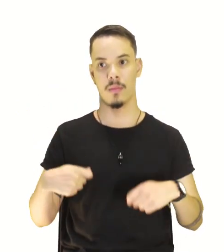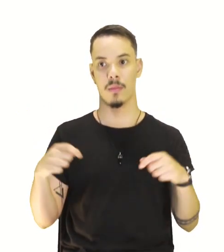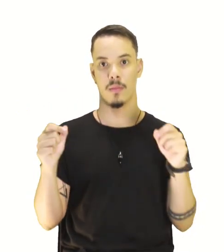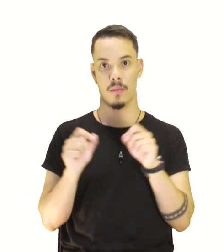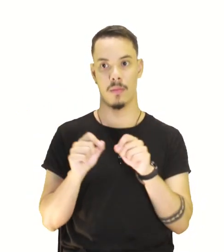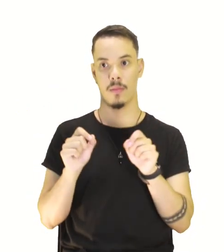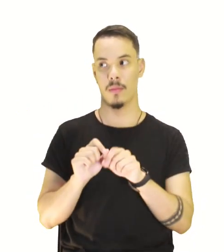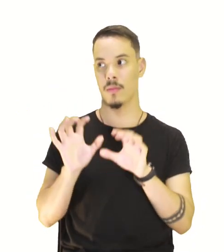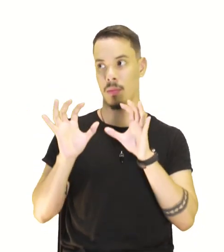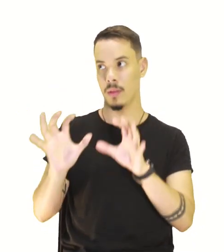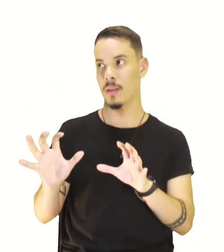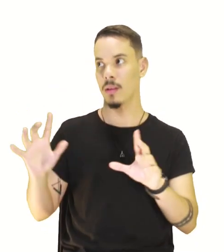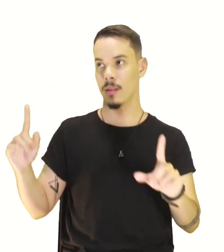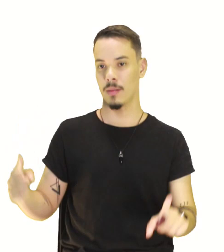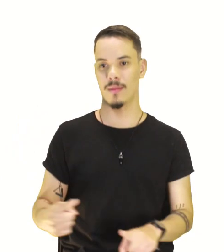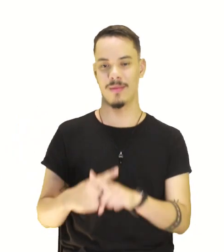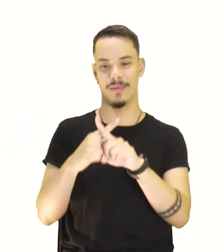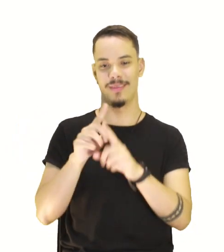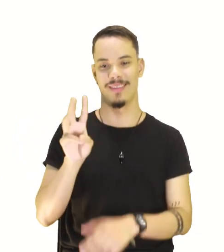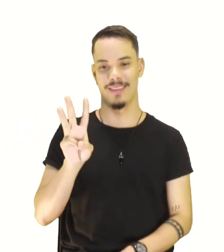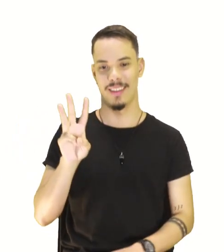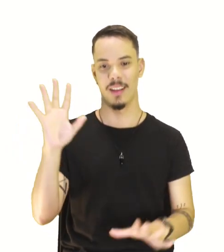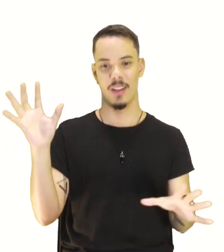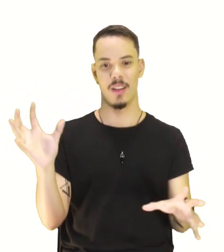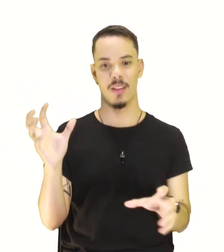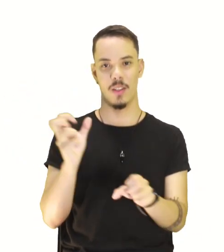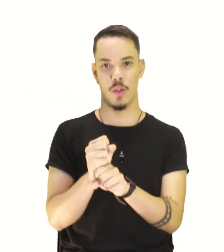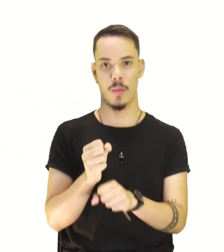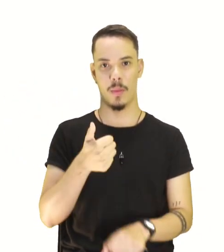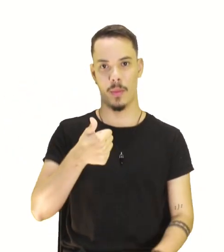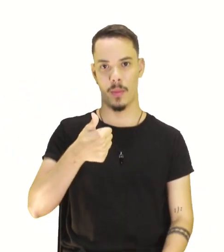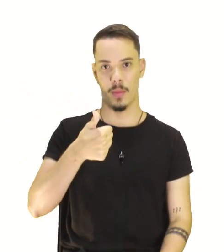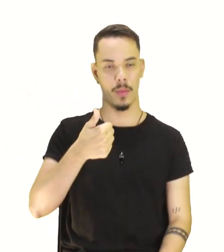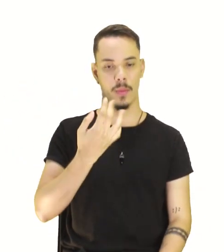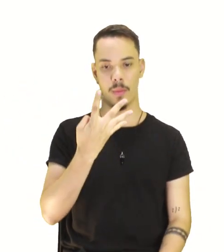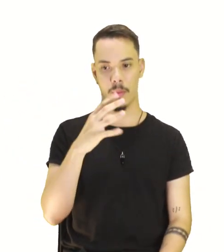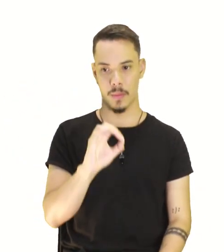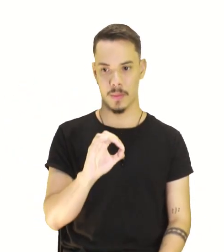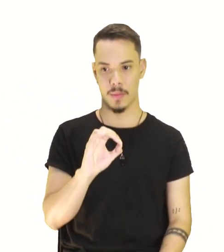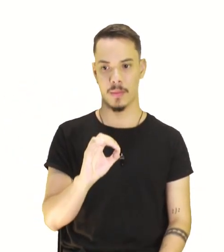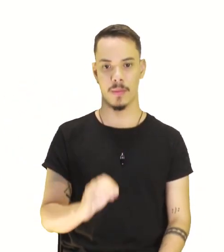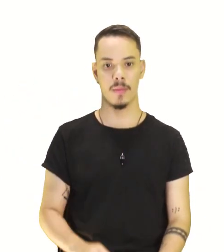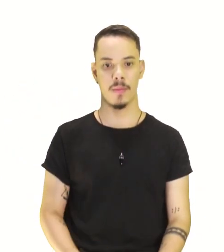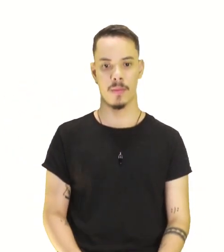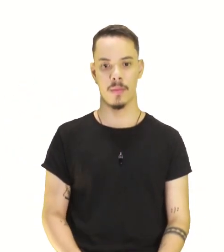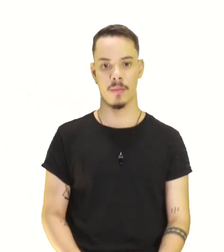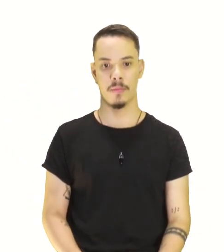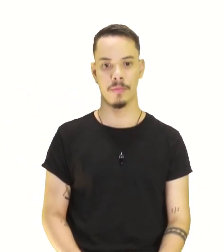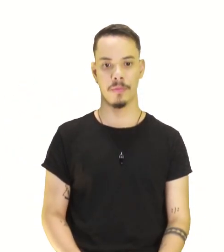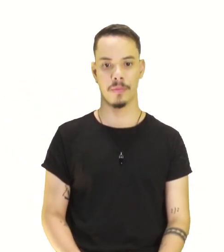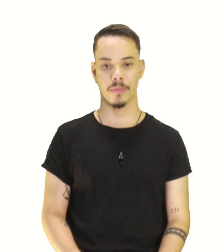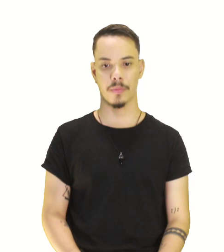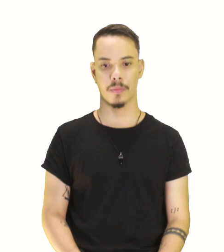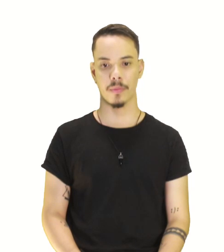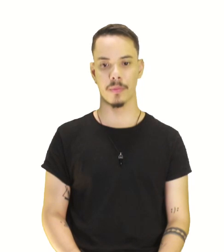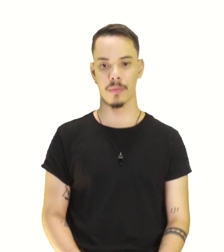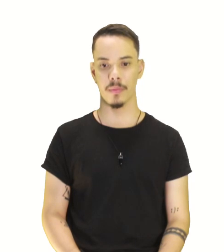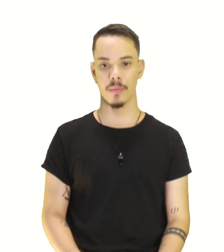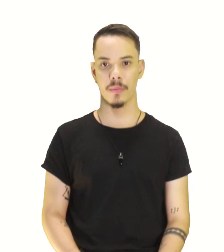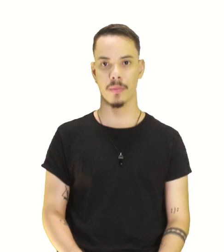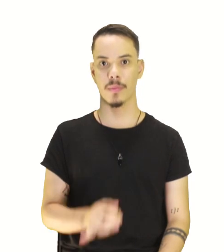processo. Multiplica por 3 e soma 40, né? Então, vamos lá. 3 vezes 3? 9. Soma